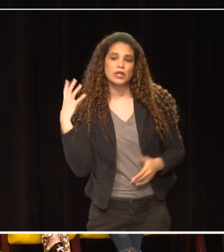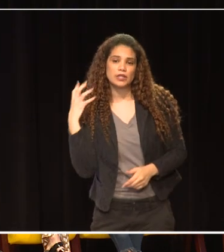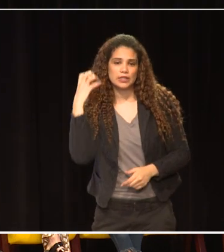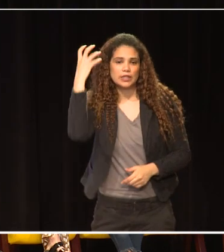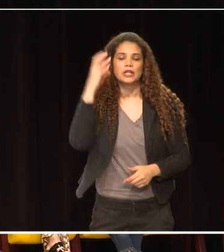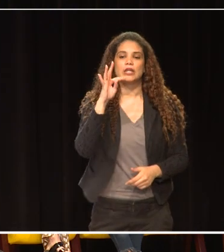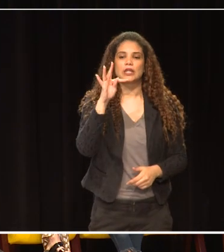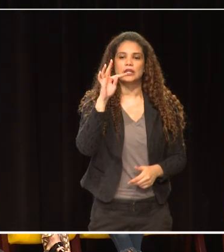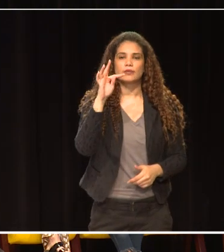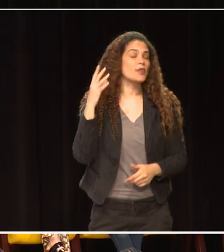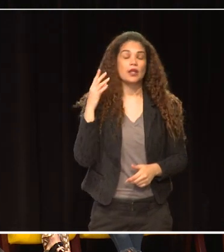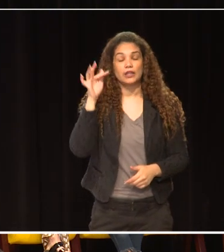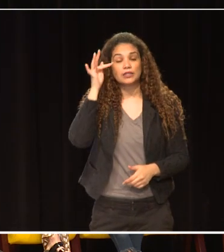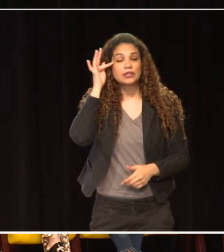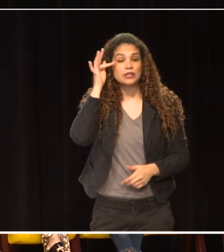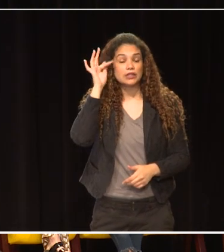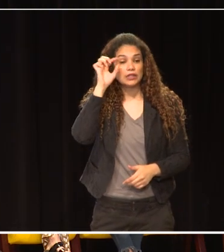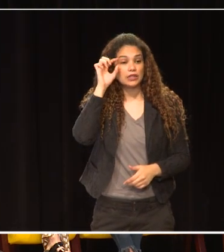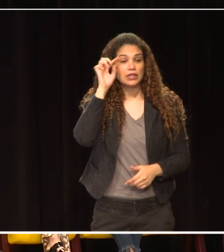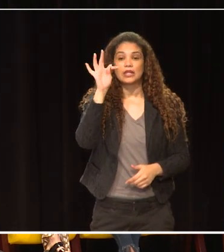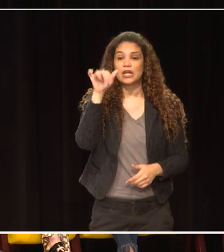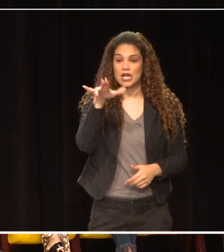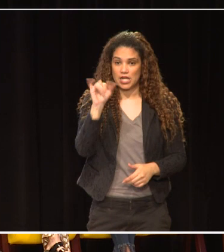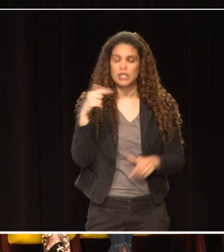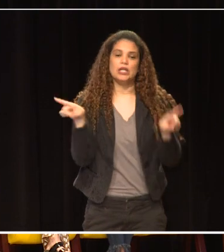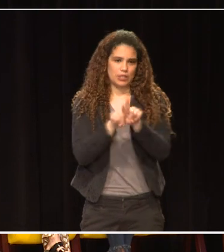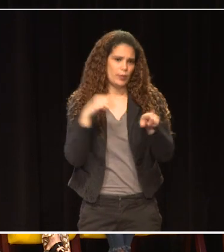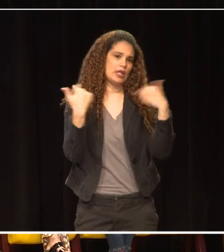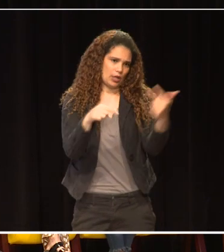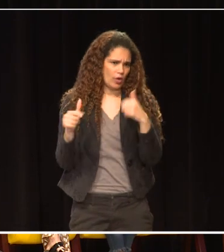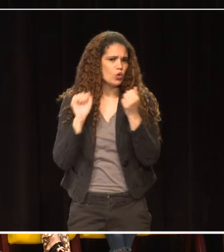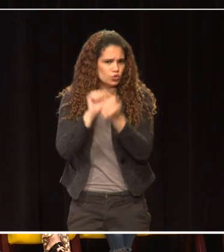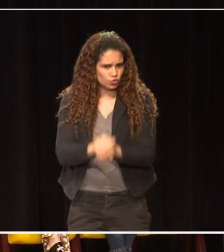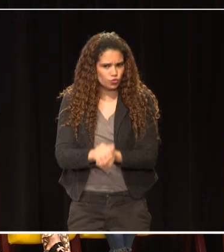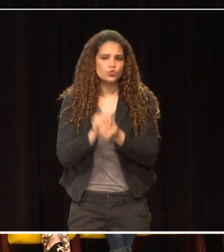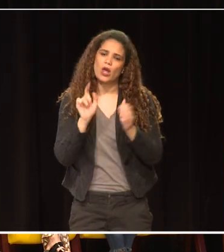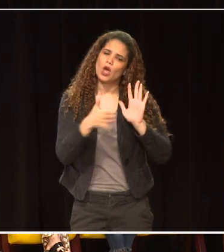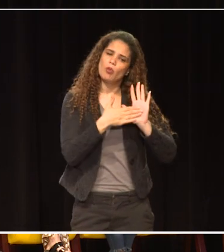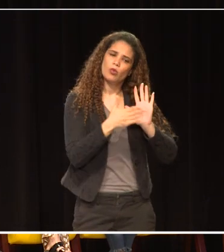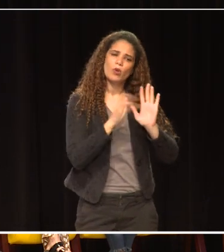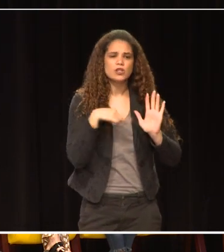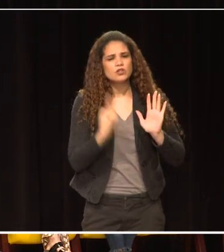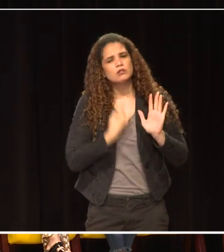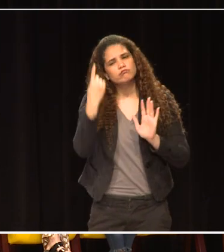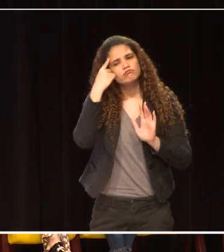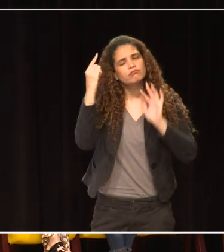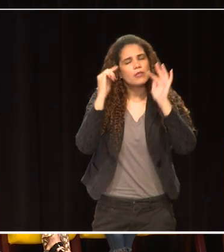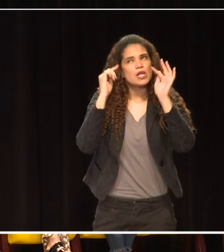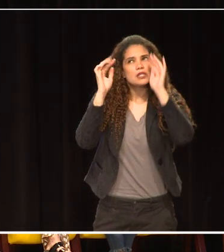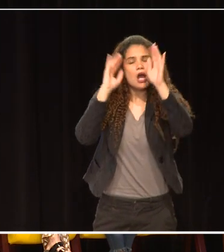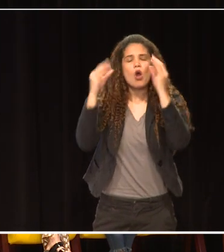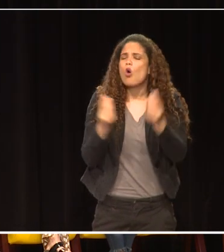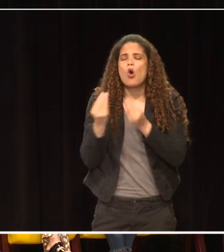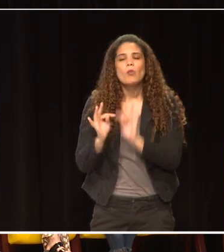ela não pôde estar, mas ela trabalhou com a gente intensamente nessa proposta. Então, é uma proposta da gente pensar como a tecnologia